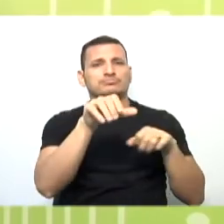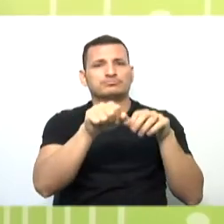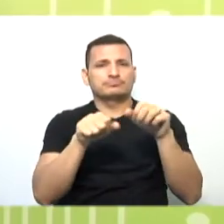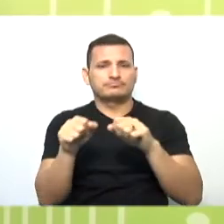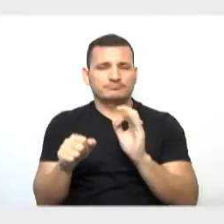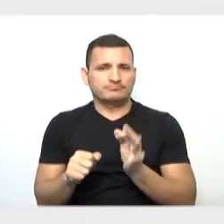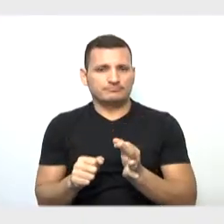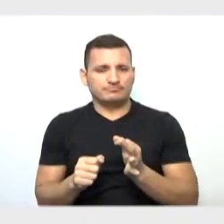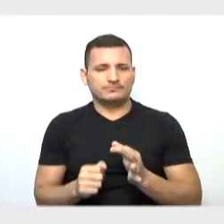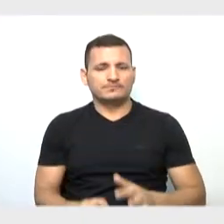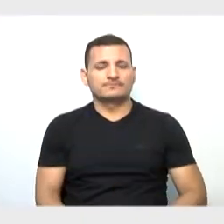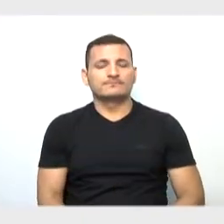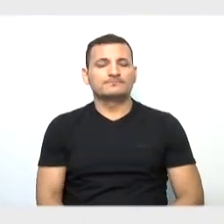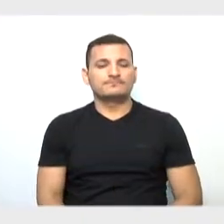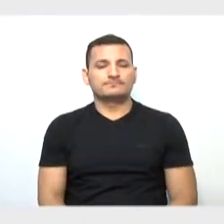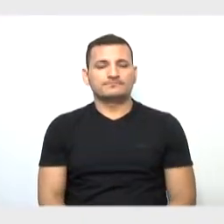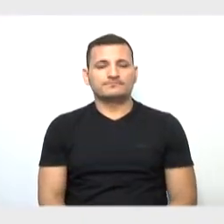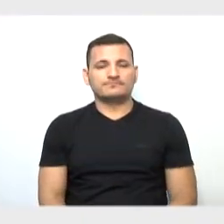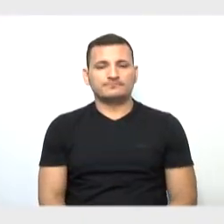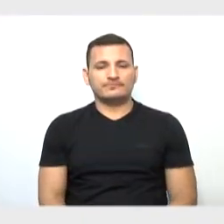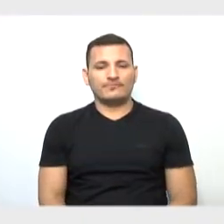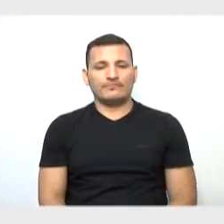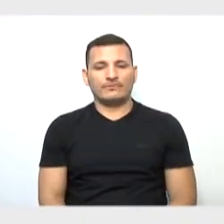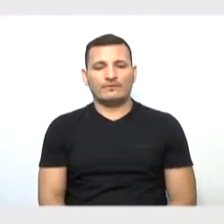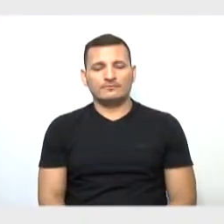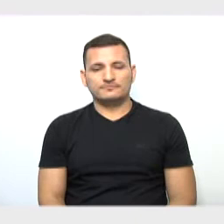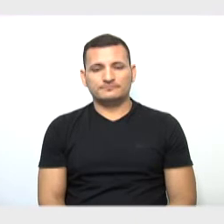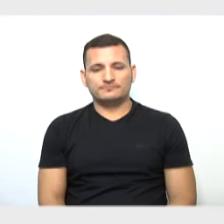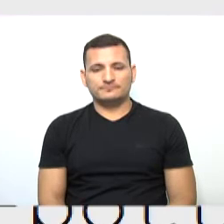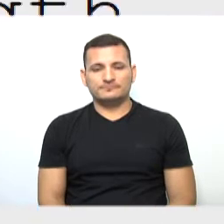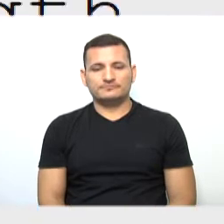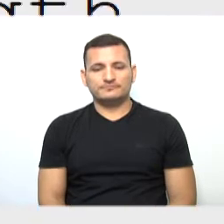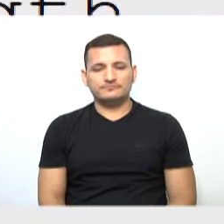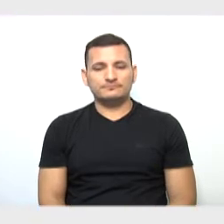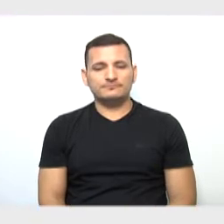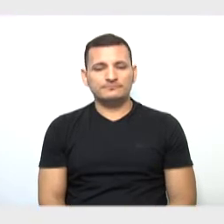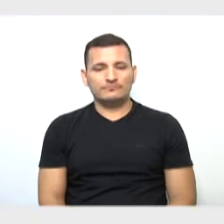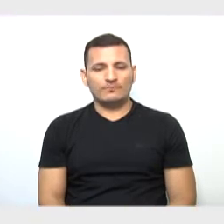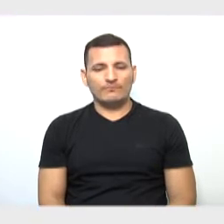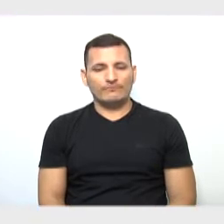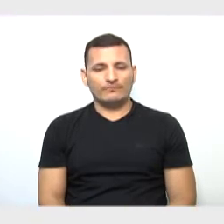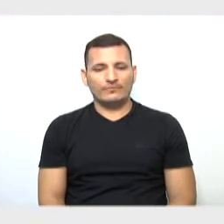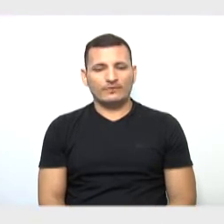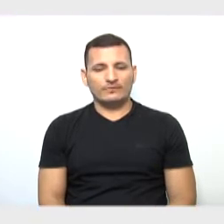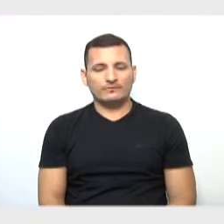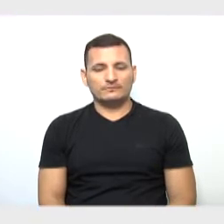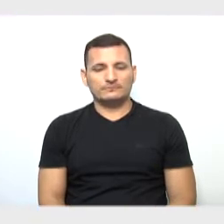muito grandes. Então vamos botar aqui, ó, o nome do nosso